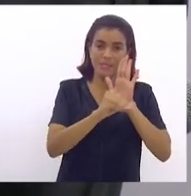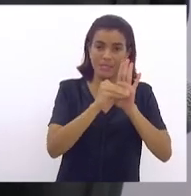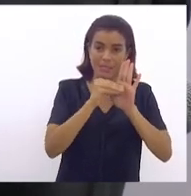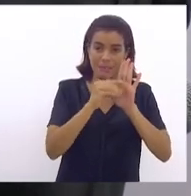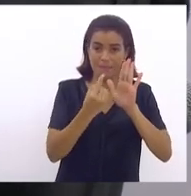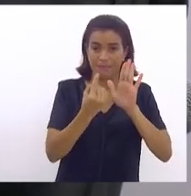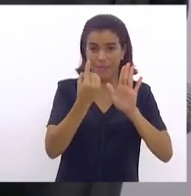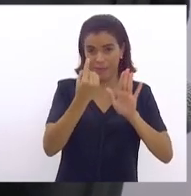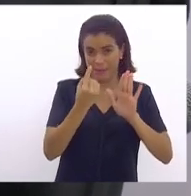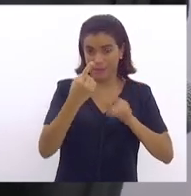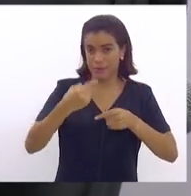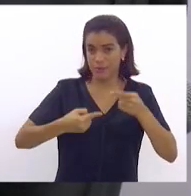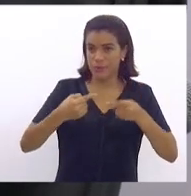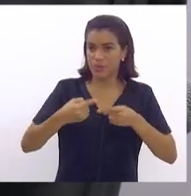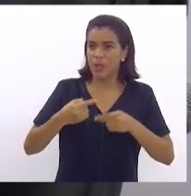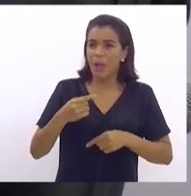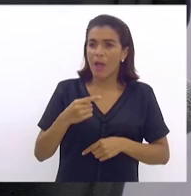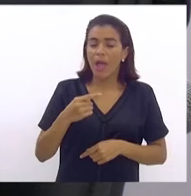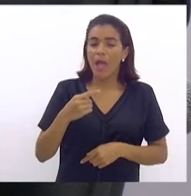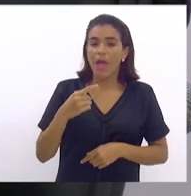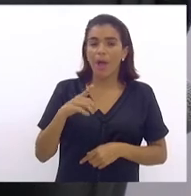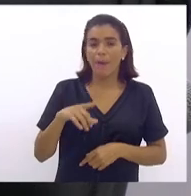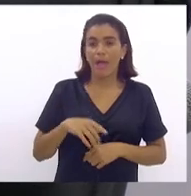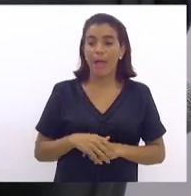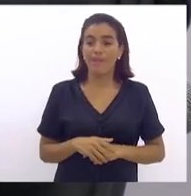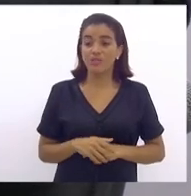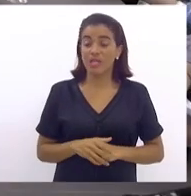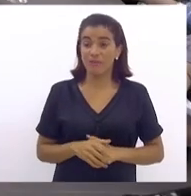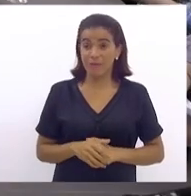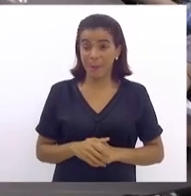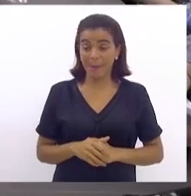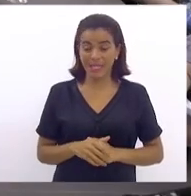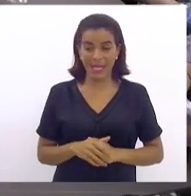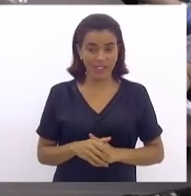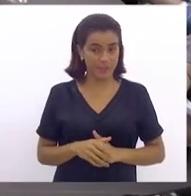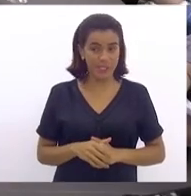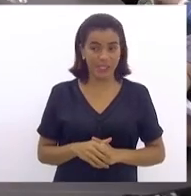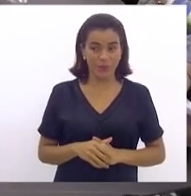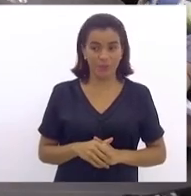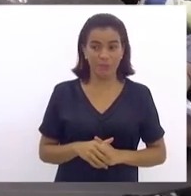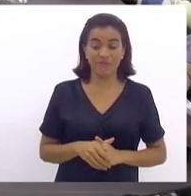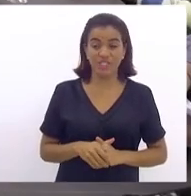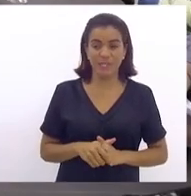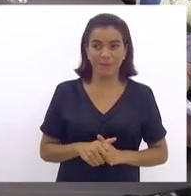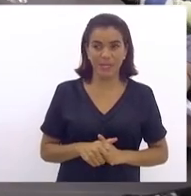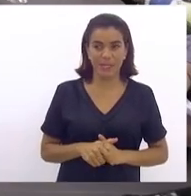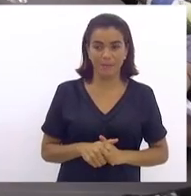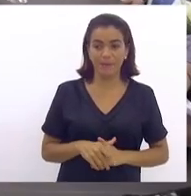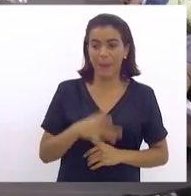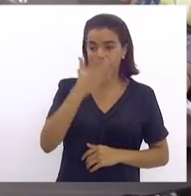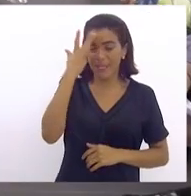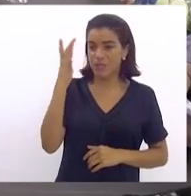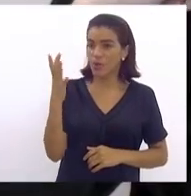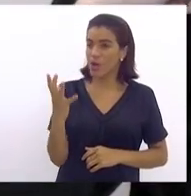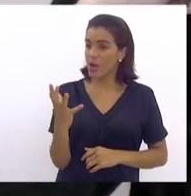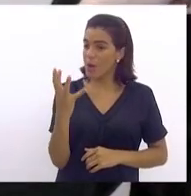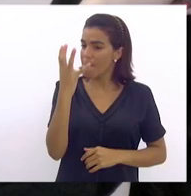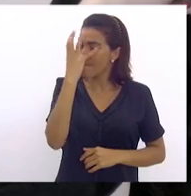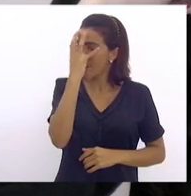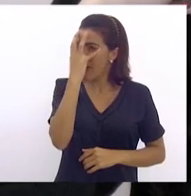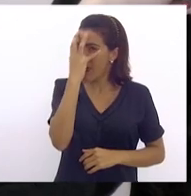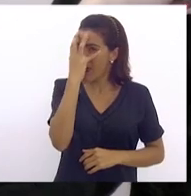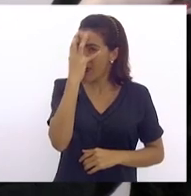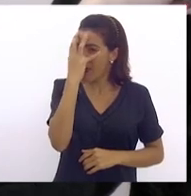em discussão. O que significa blackface? Não estou discutindo a matéria, não, só uma dúvida. É você fazer